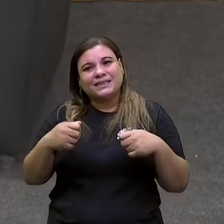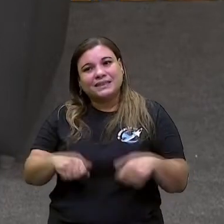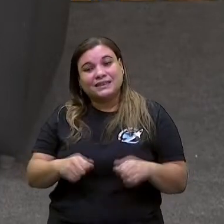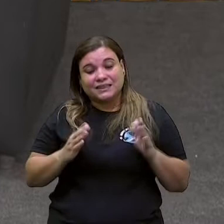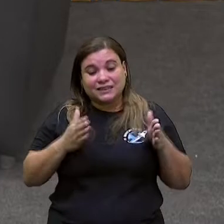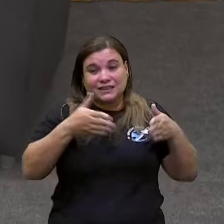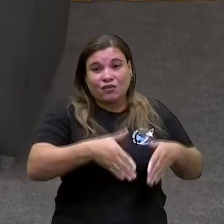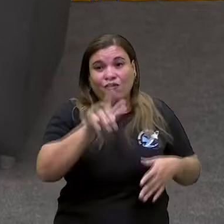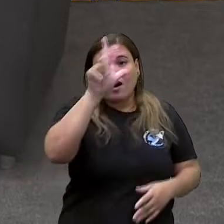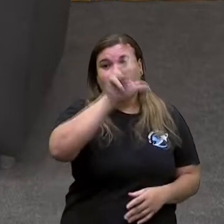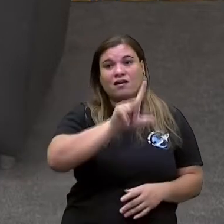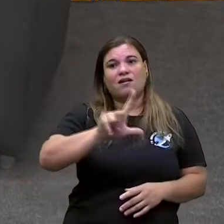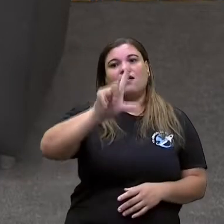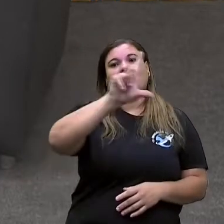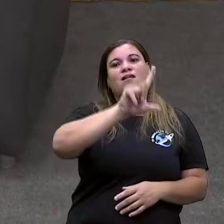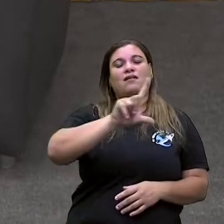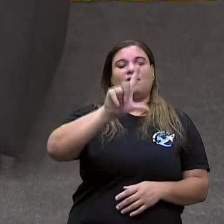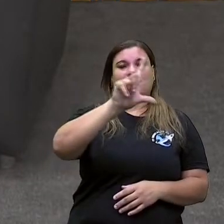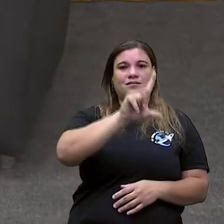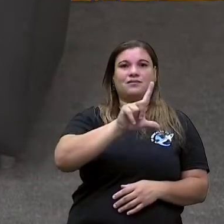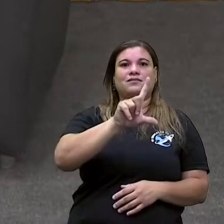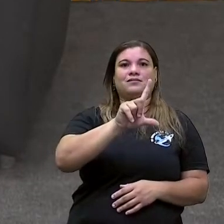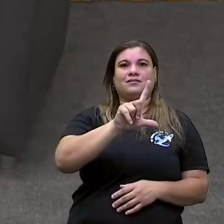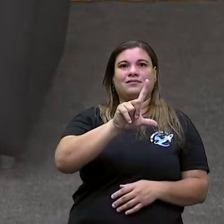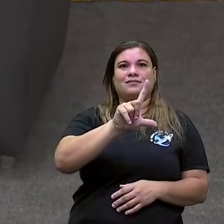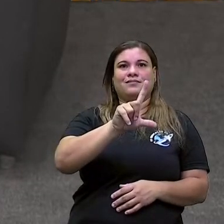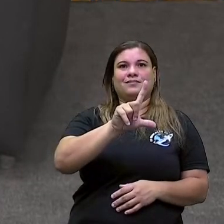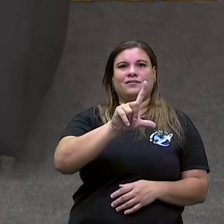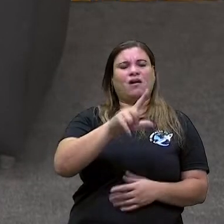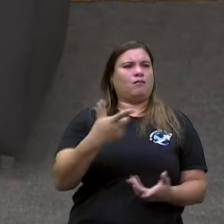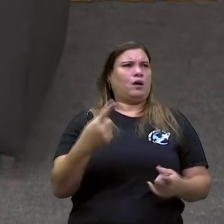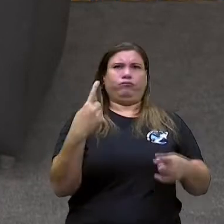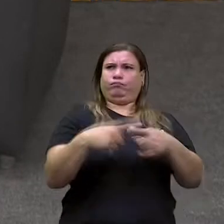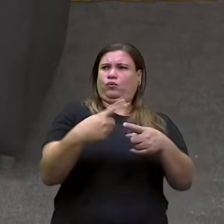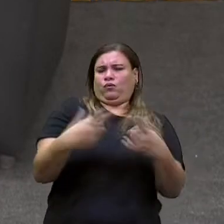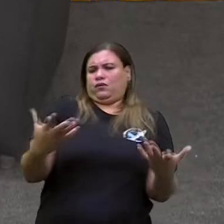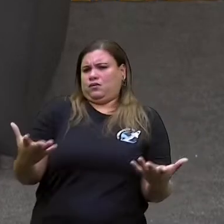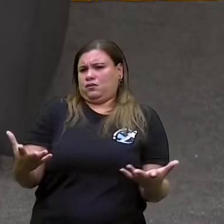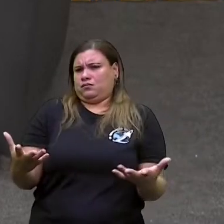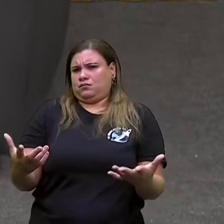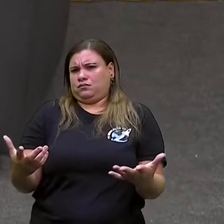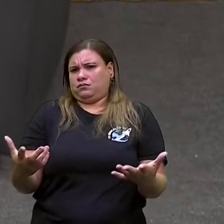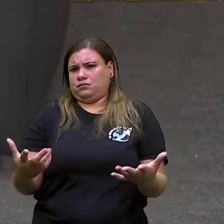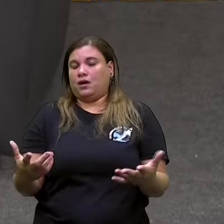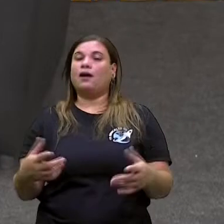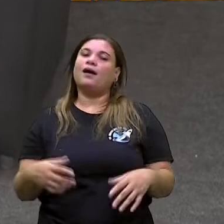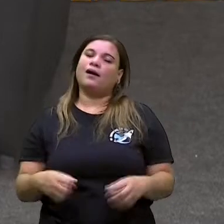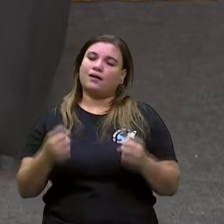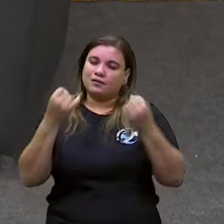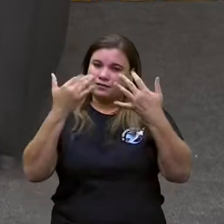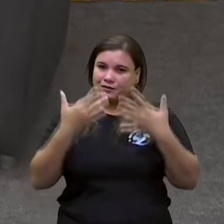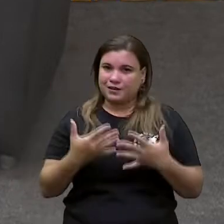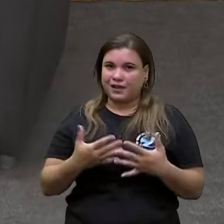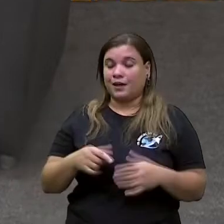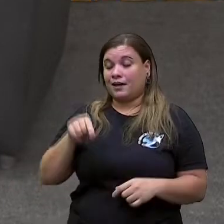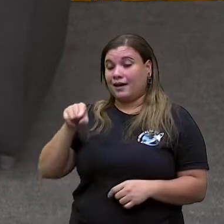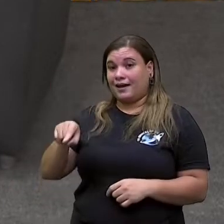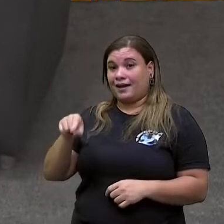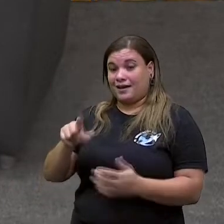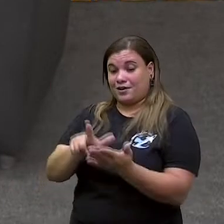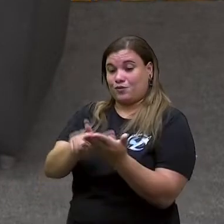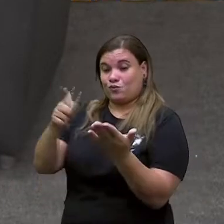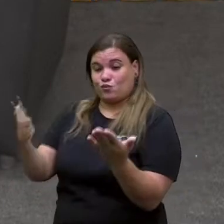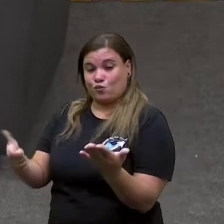quê? Provavelmente porque abaixa o estresse. A leitura literária ela é feita por prazer.